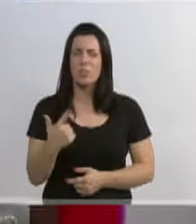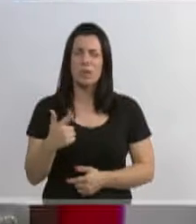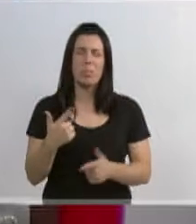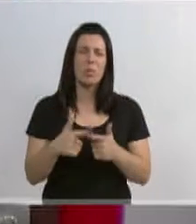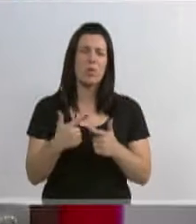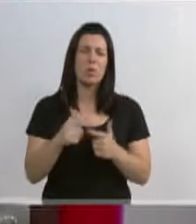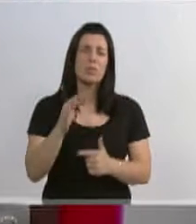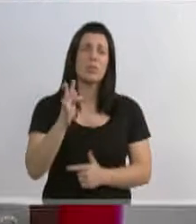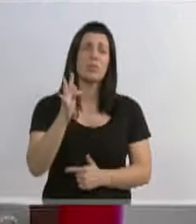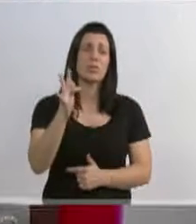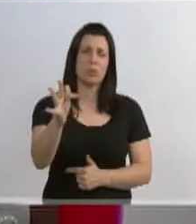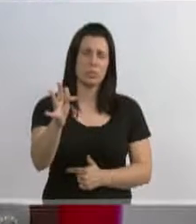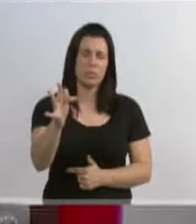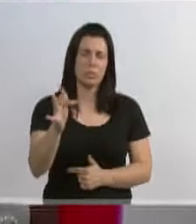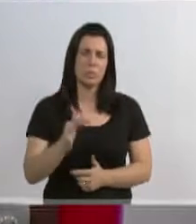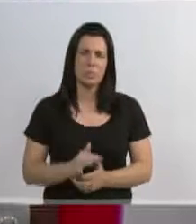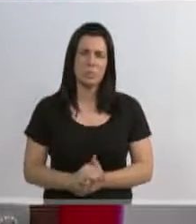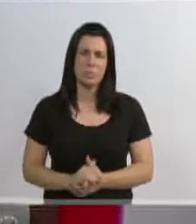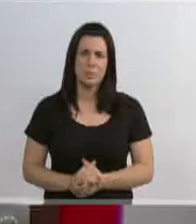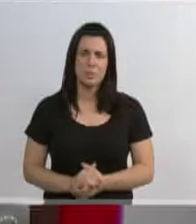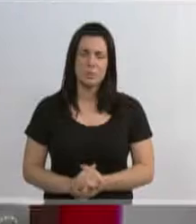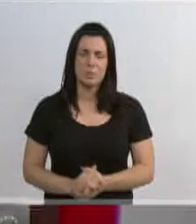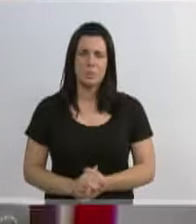ter questionamentos da própria torcida.